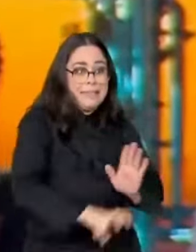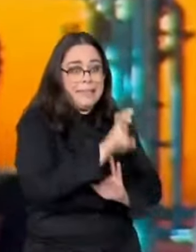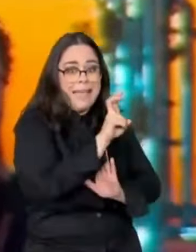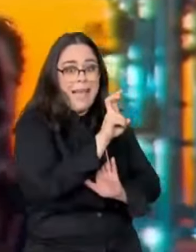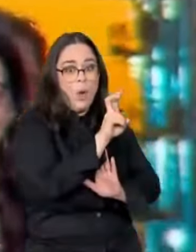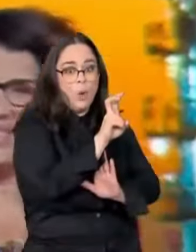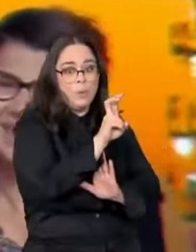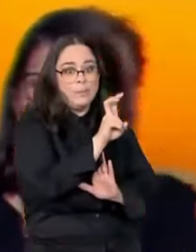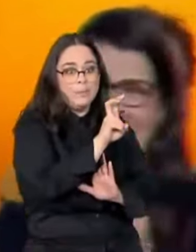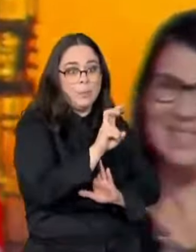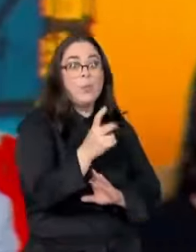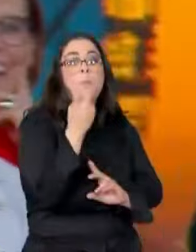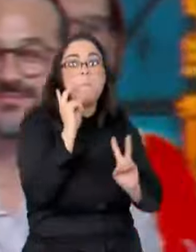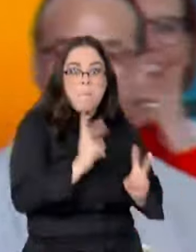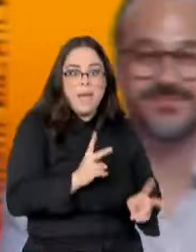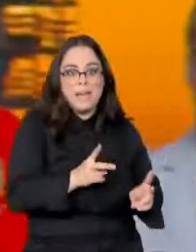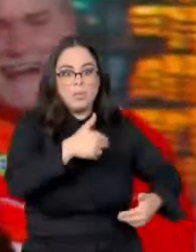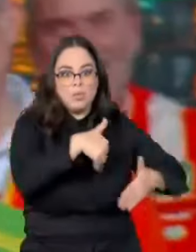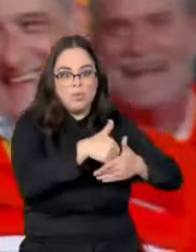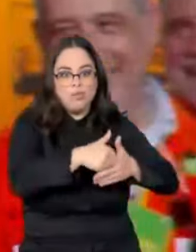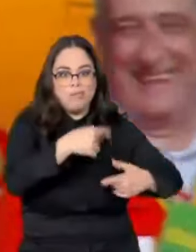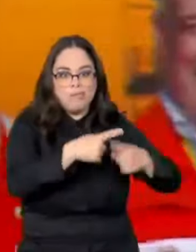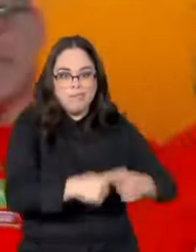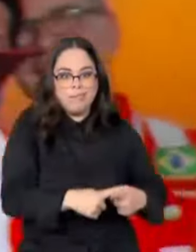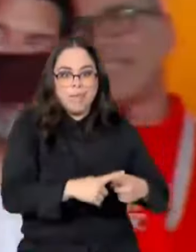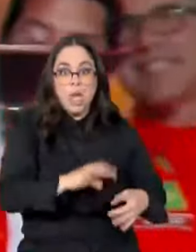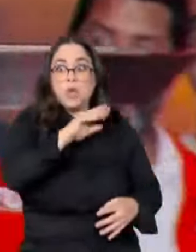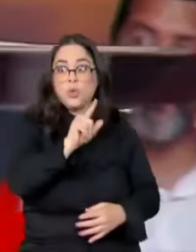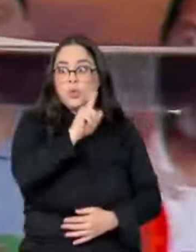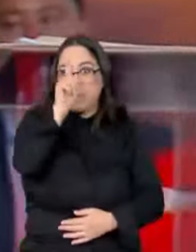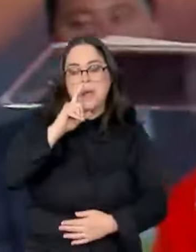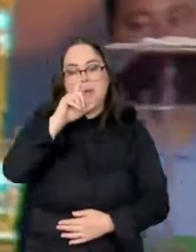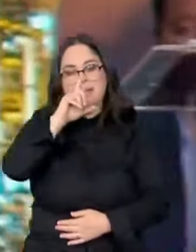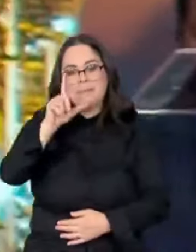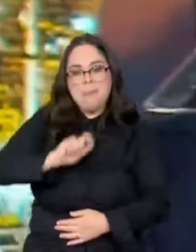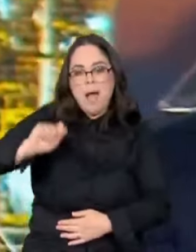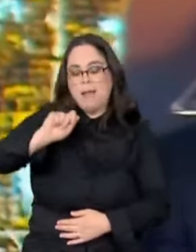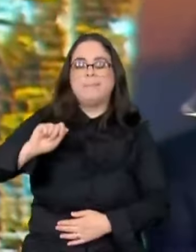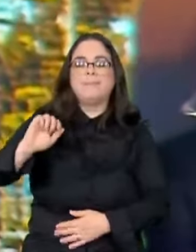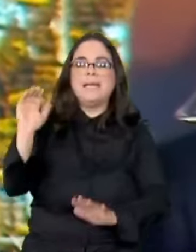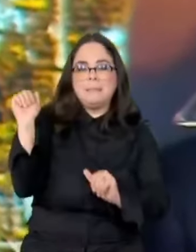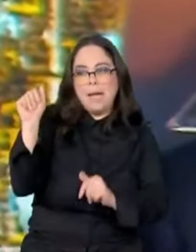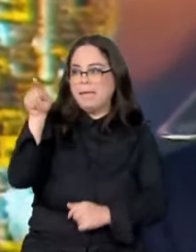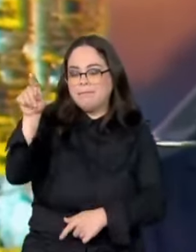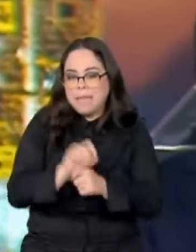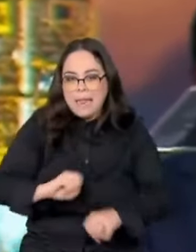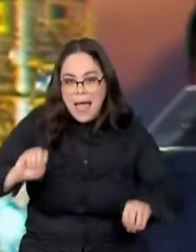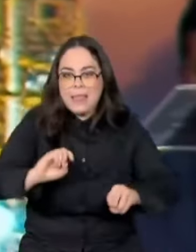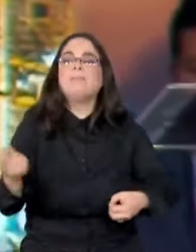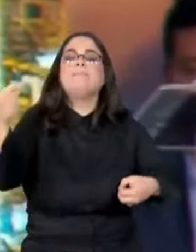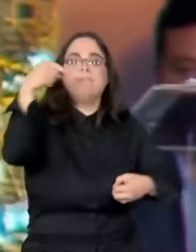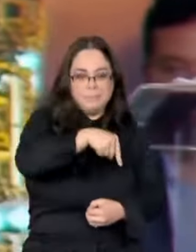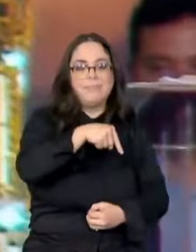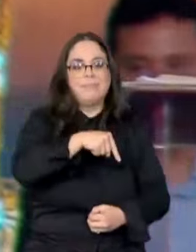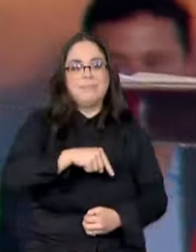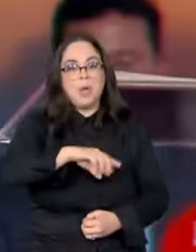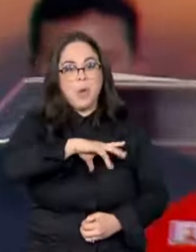contra o Corinthians. 5. Tudo que ele não marcou na Espanha, ele marcou contra o Corinthians.